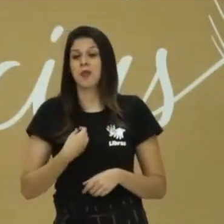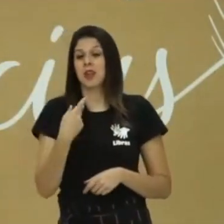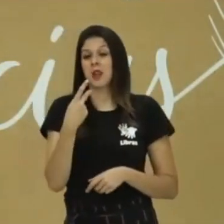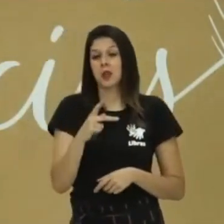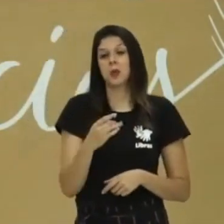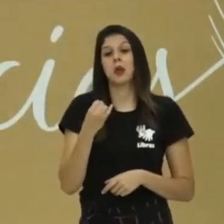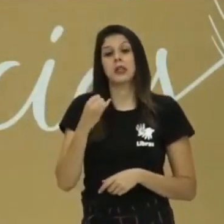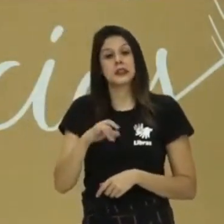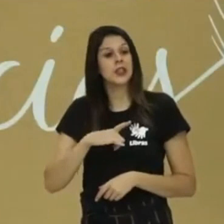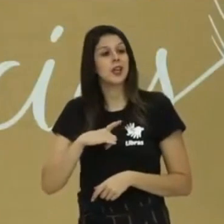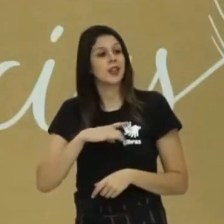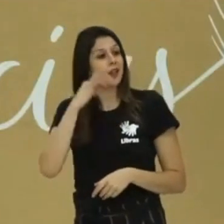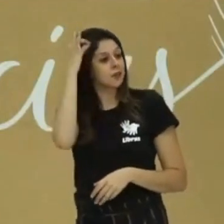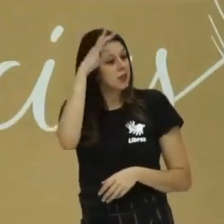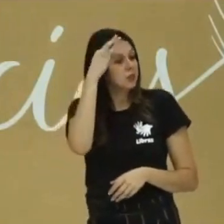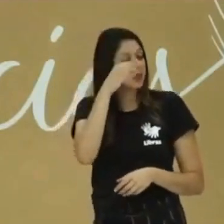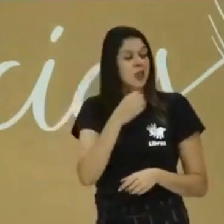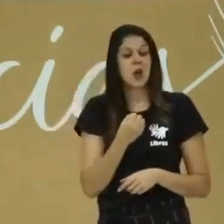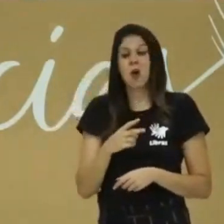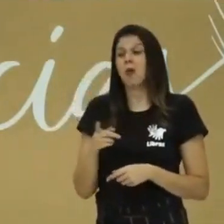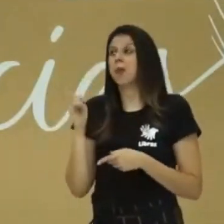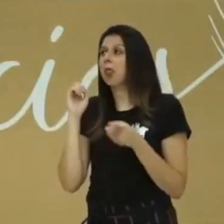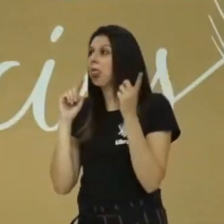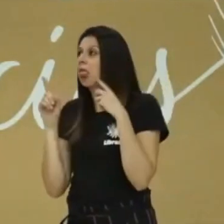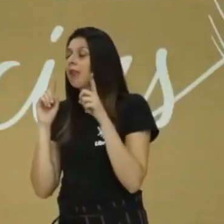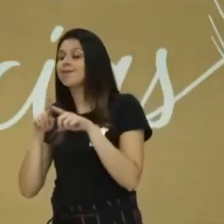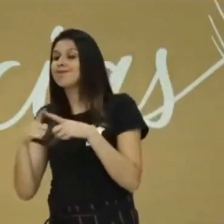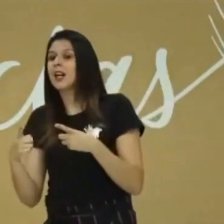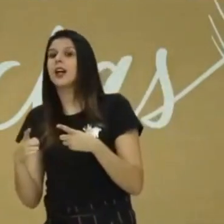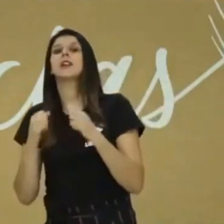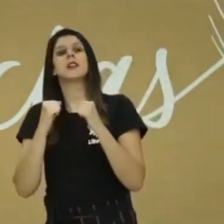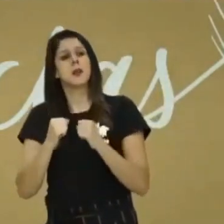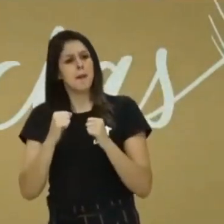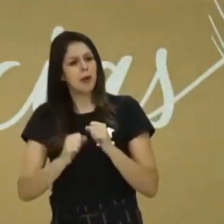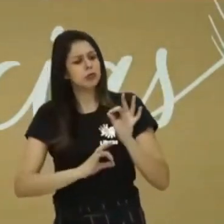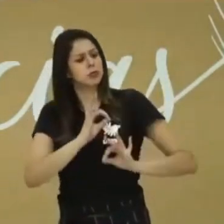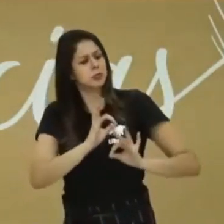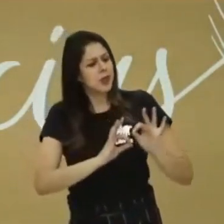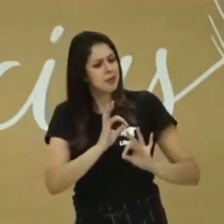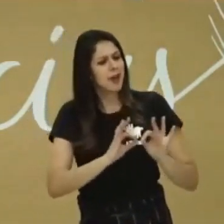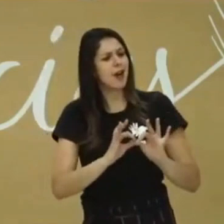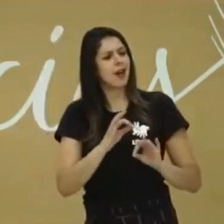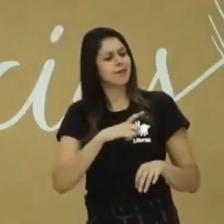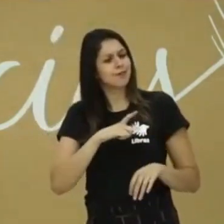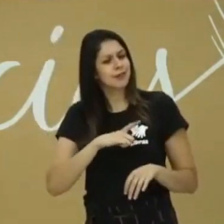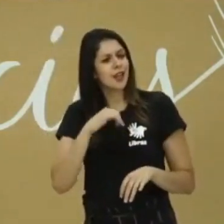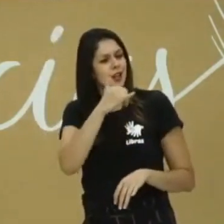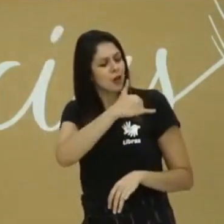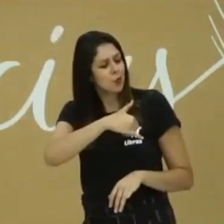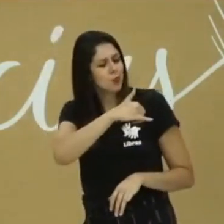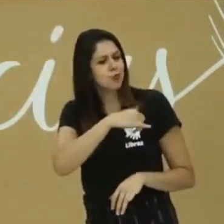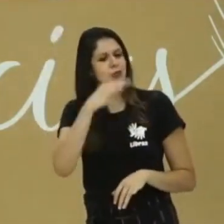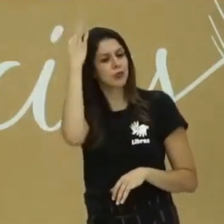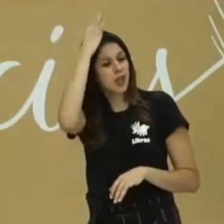uma noiva nessa ou se você é uma noiva Prudente Mas ainda dá tempo de se tornar uma noiva Prudente